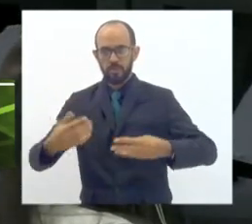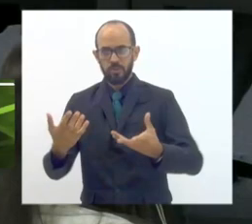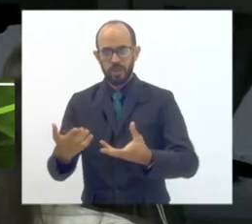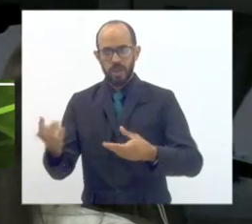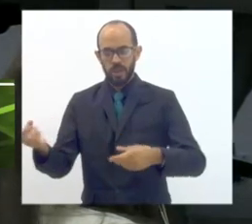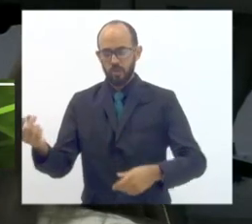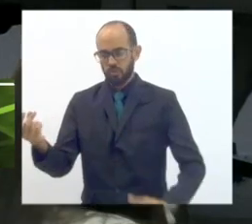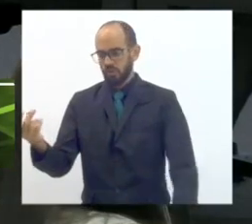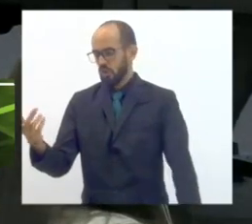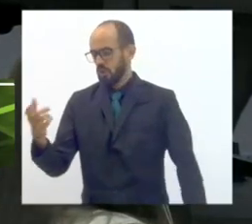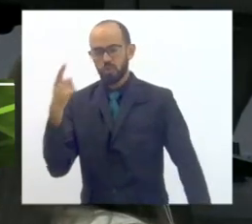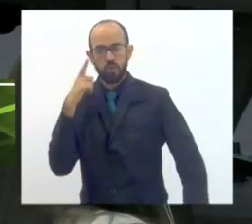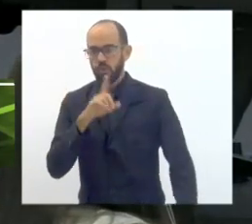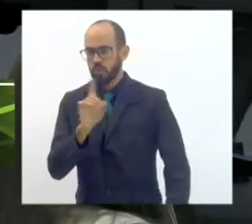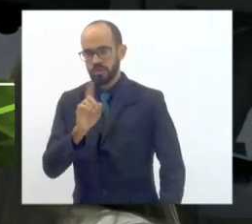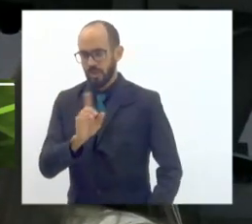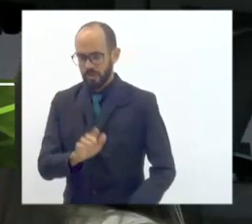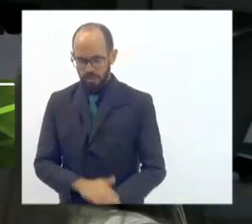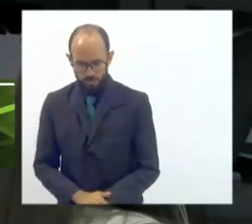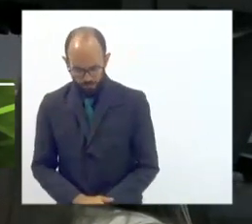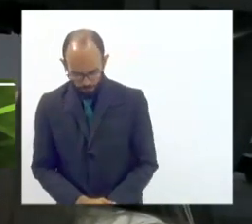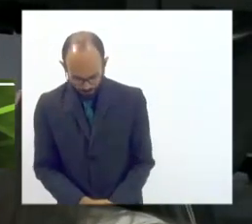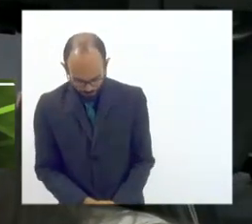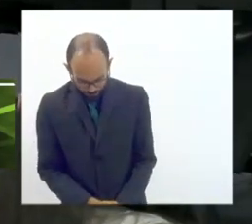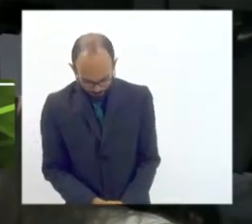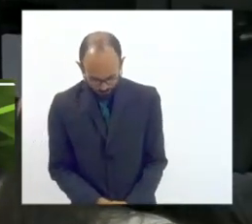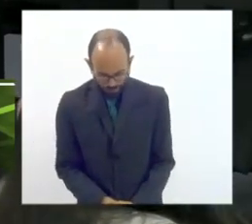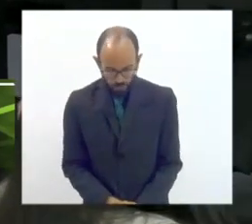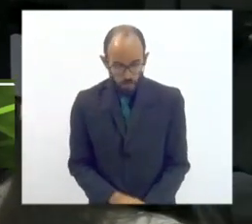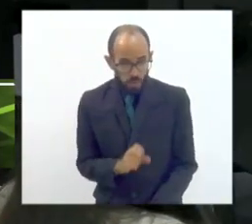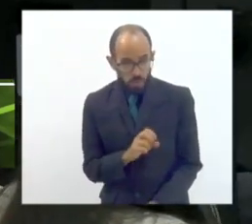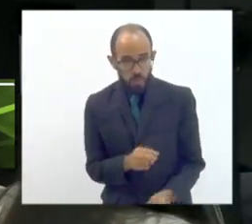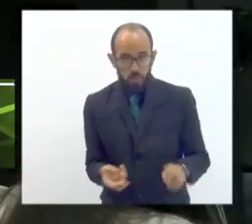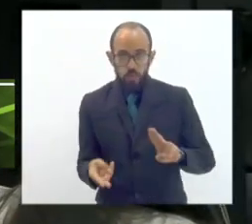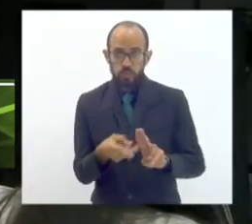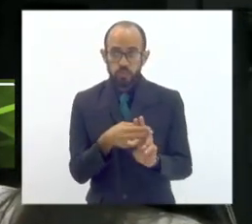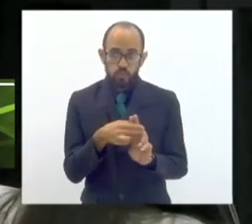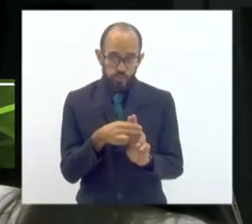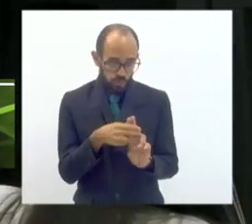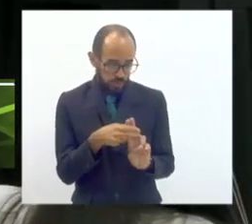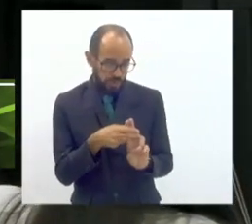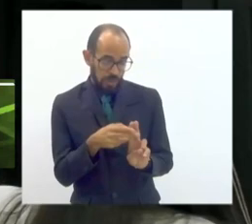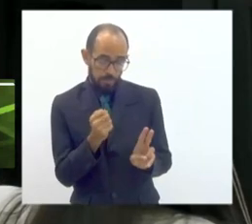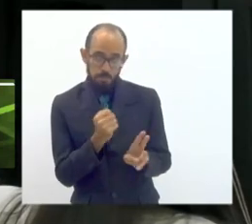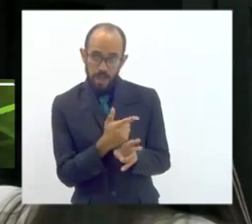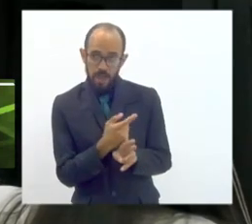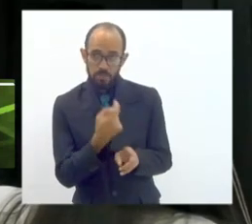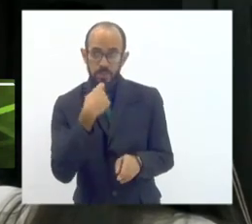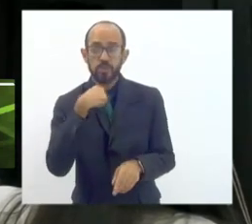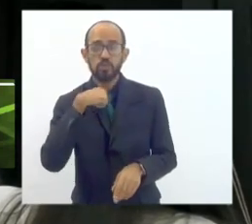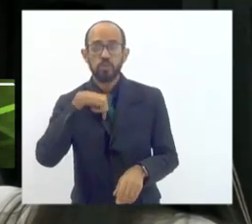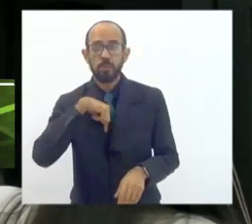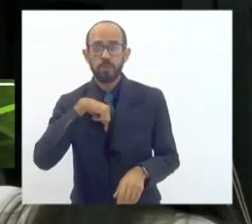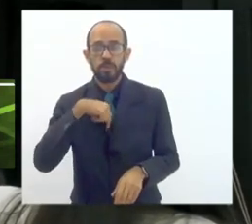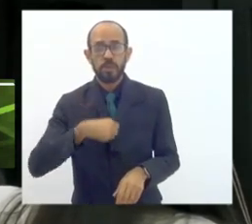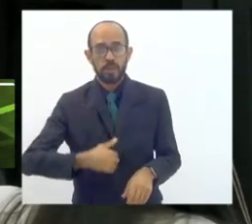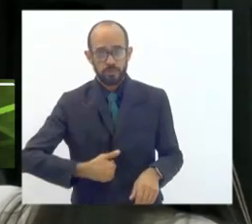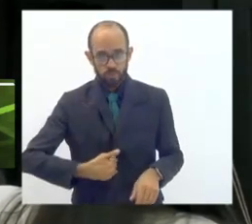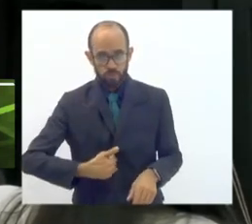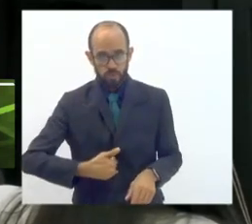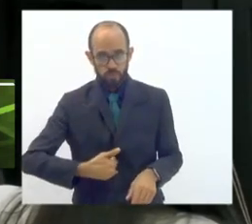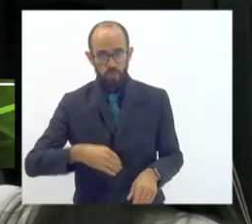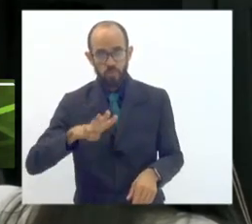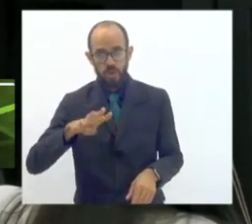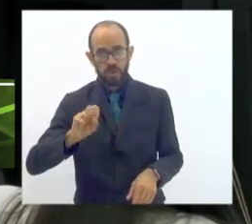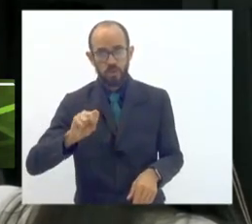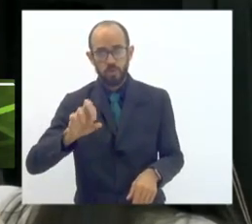não consegue ter. Quanto que o SUS paga por uma endoscopia digestiva alta? R$48. Se